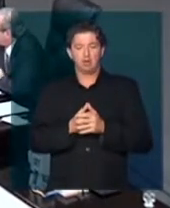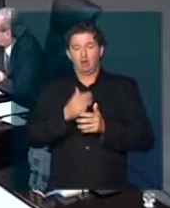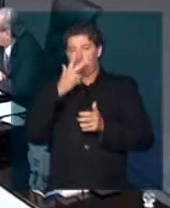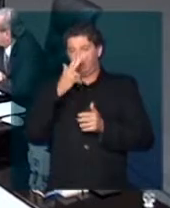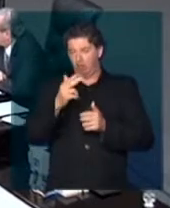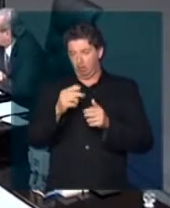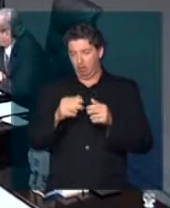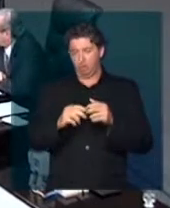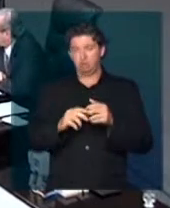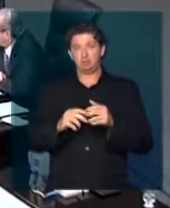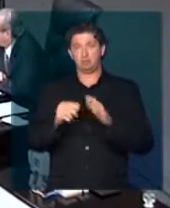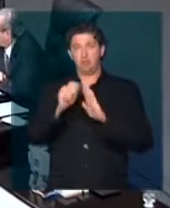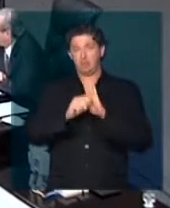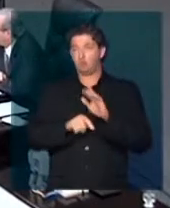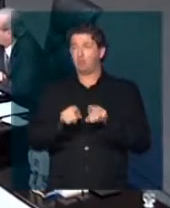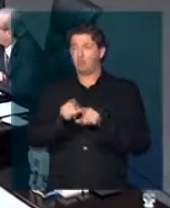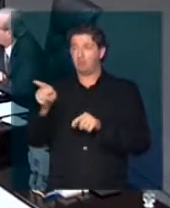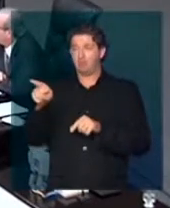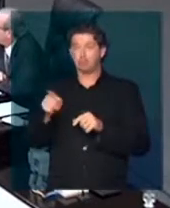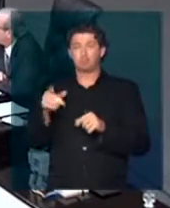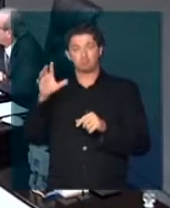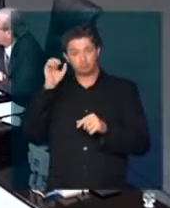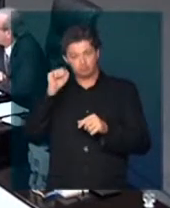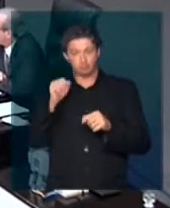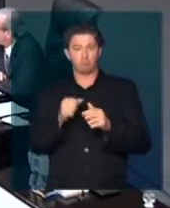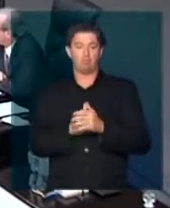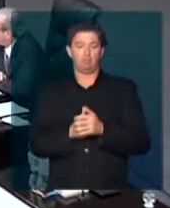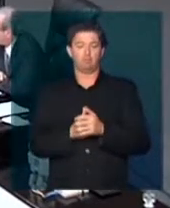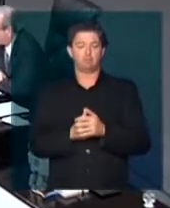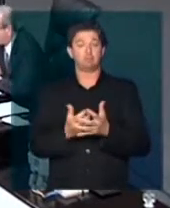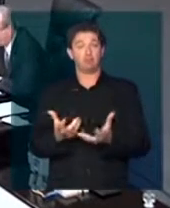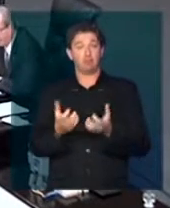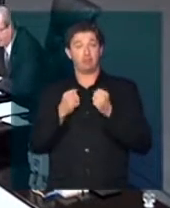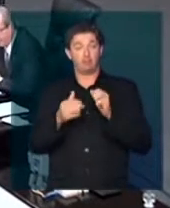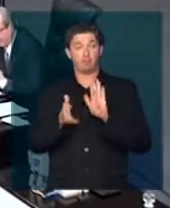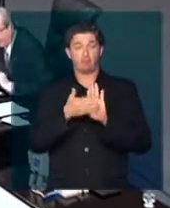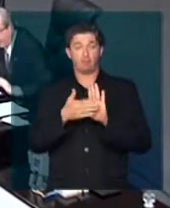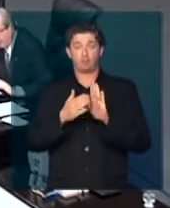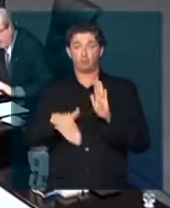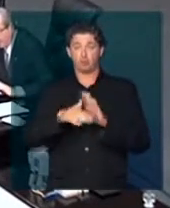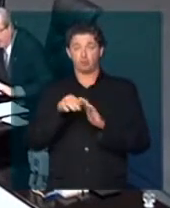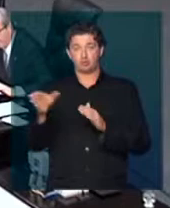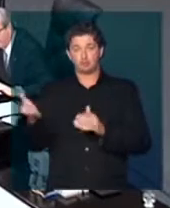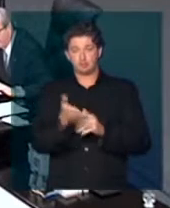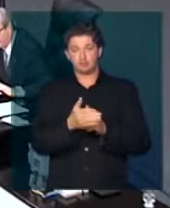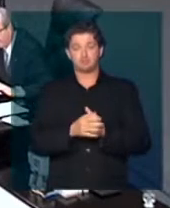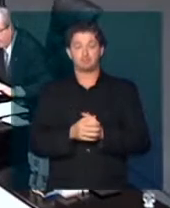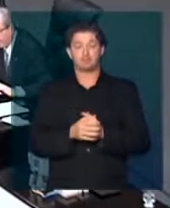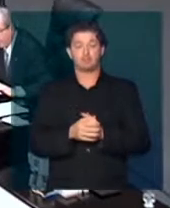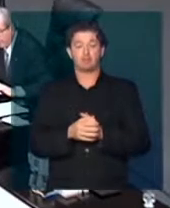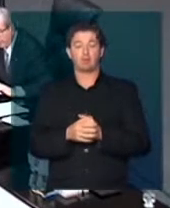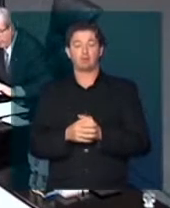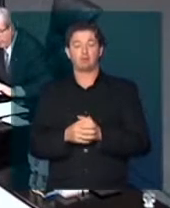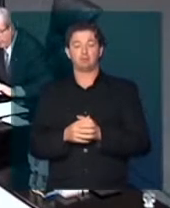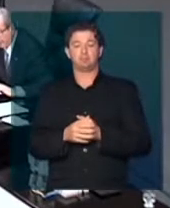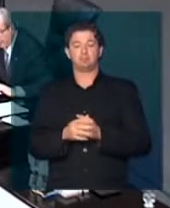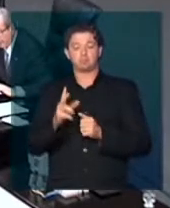que o relator da reforma política também, para ouvir e receber as propostas de vocês. Vereador